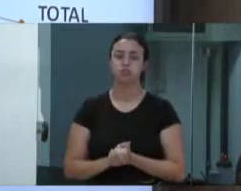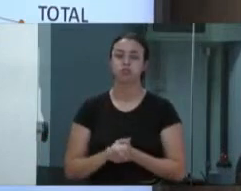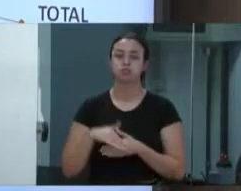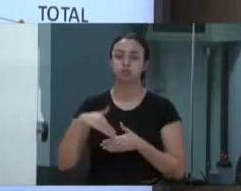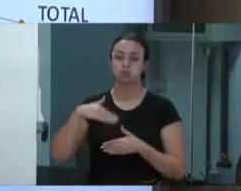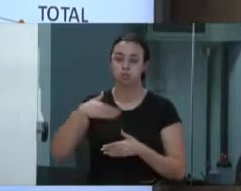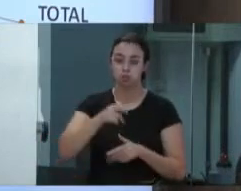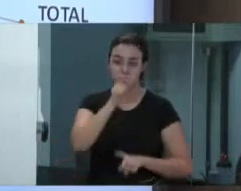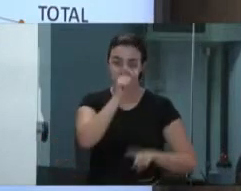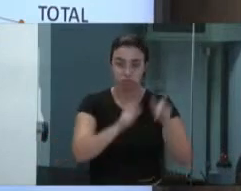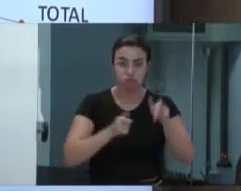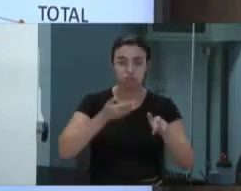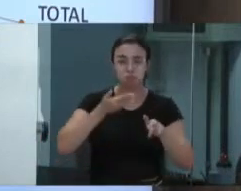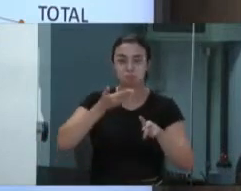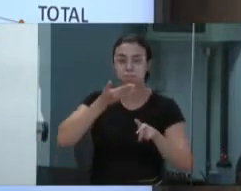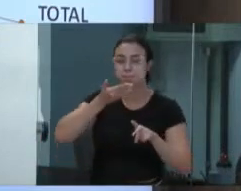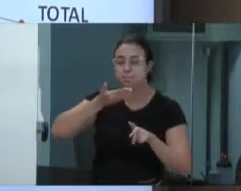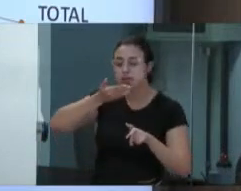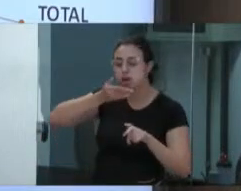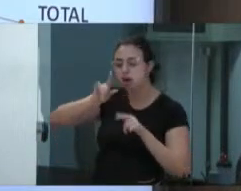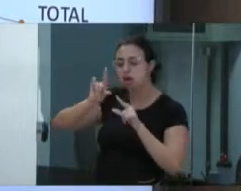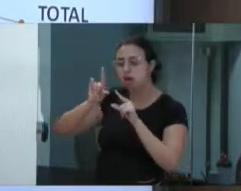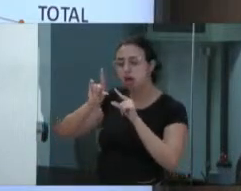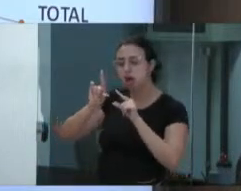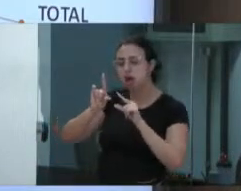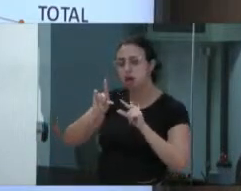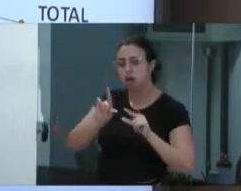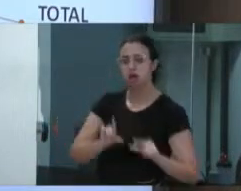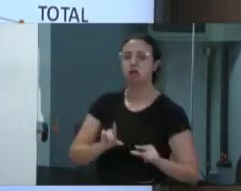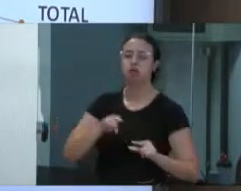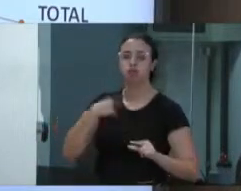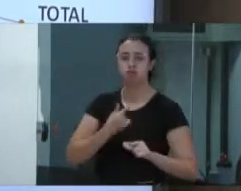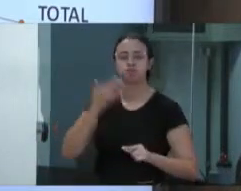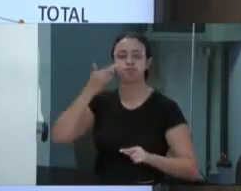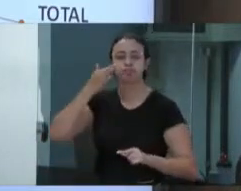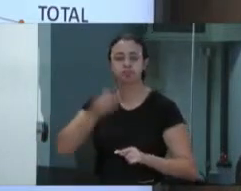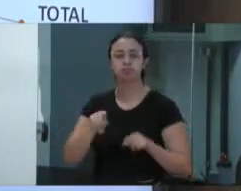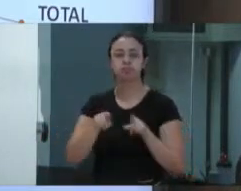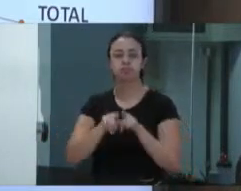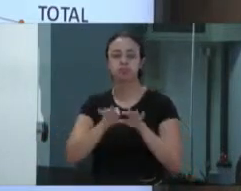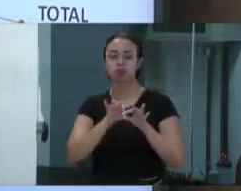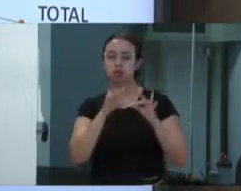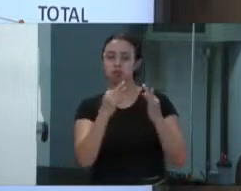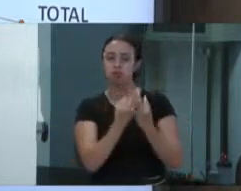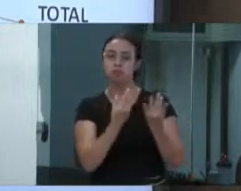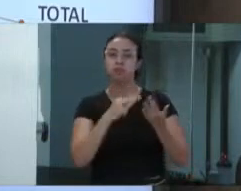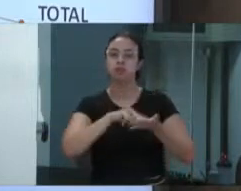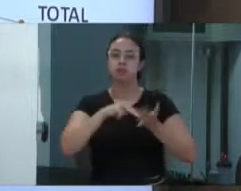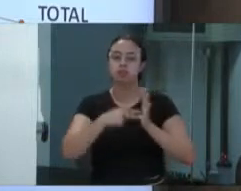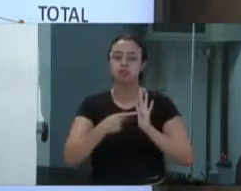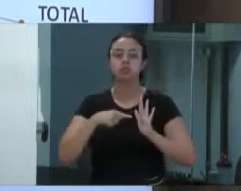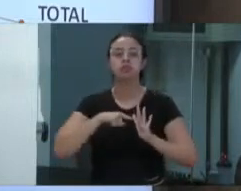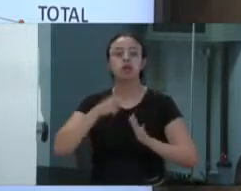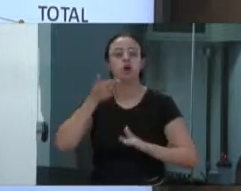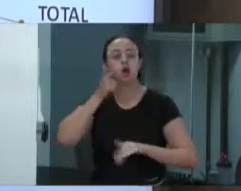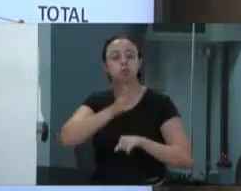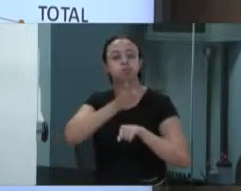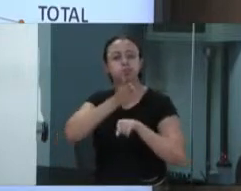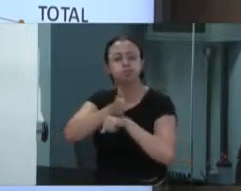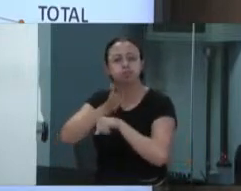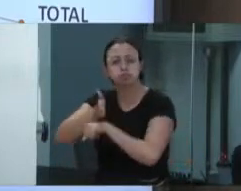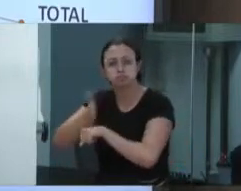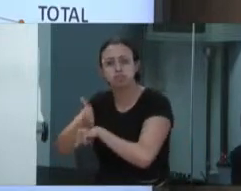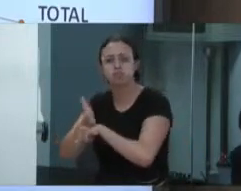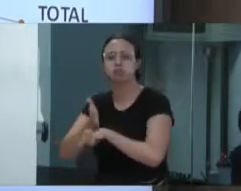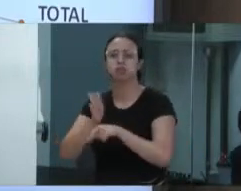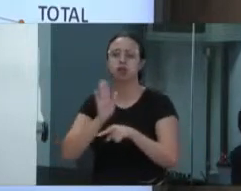a solicitação por cesta básica, né, a gente também entende que essas famílias estão tendo mais acesso a benefícios e estão conseguindo um